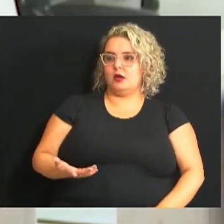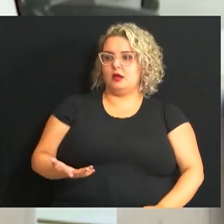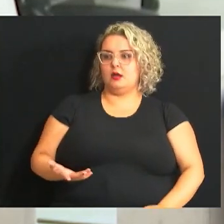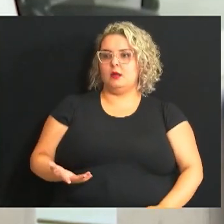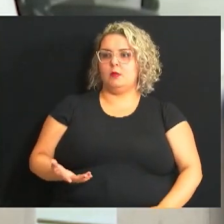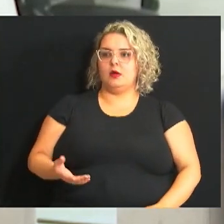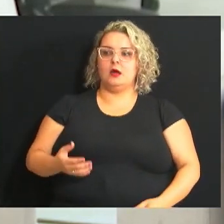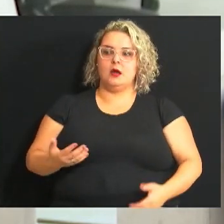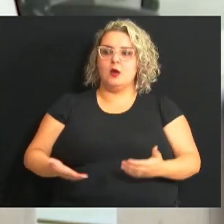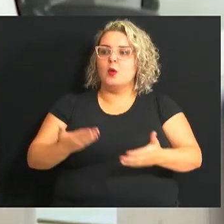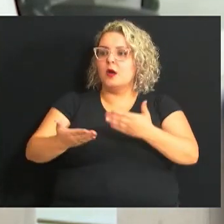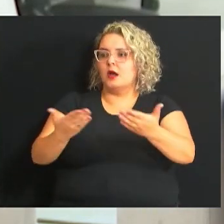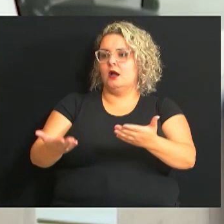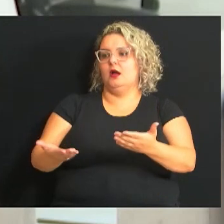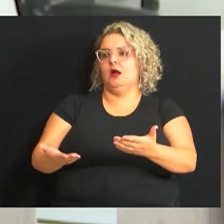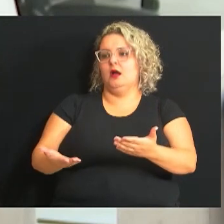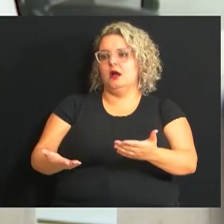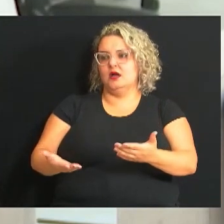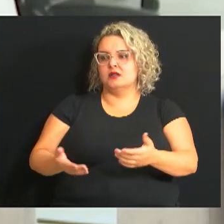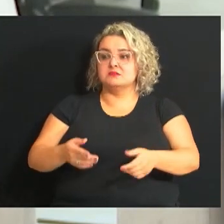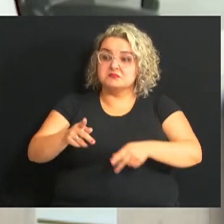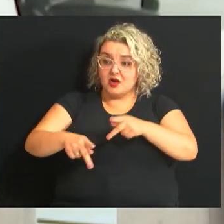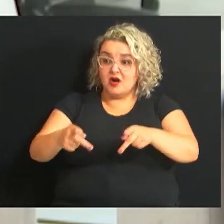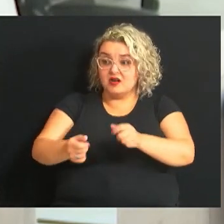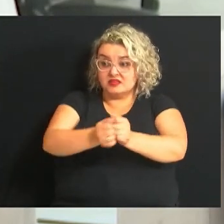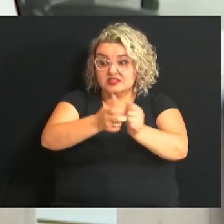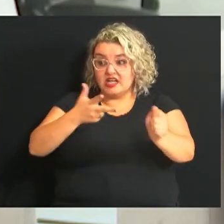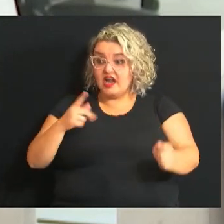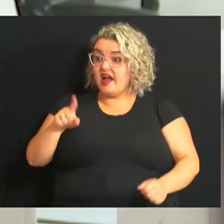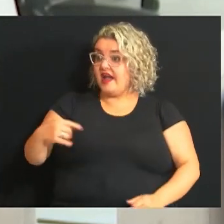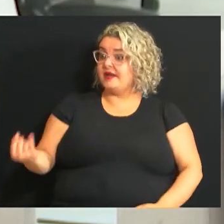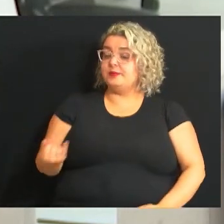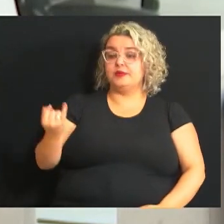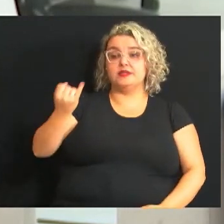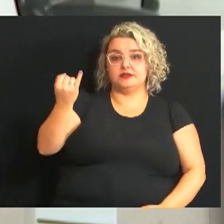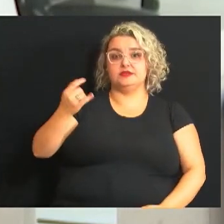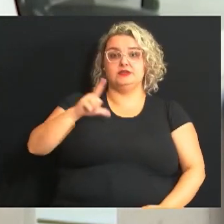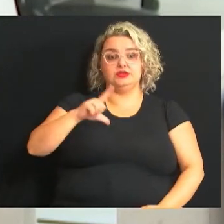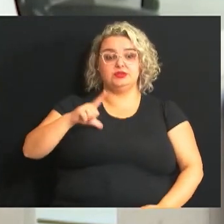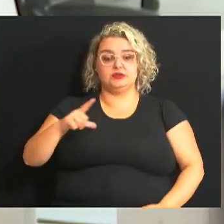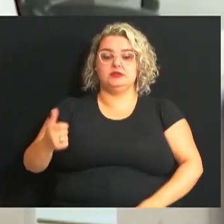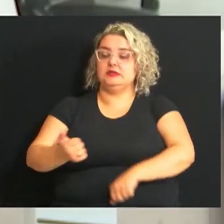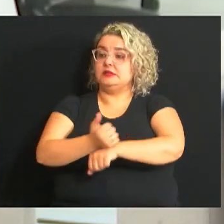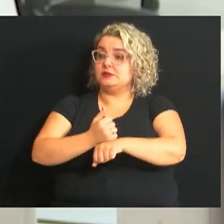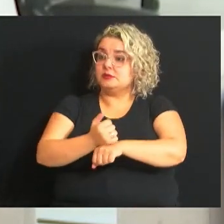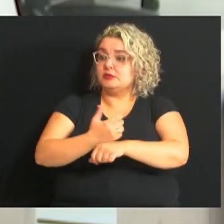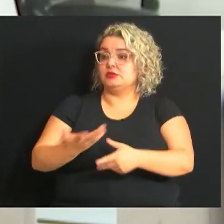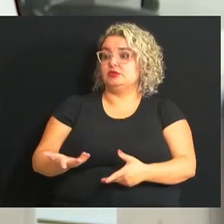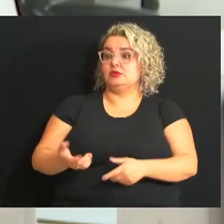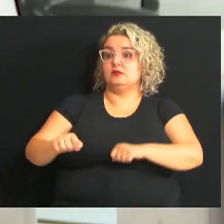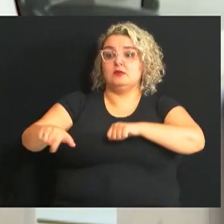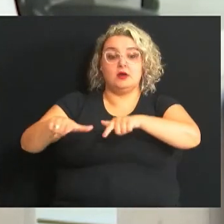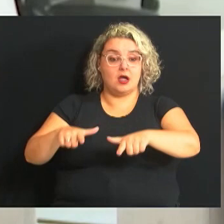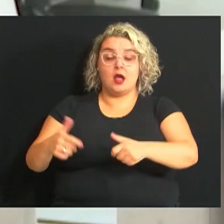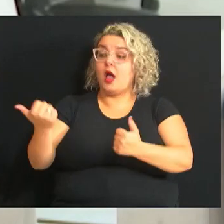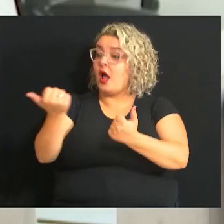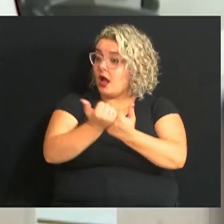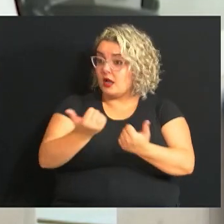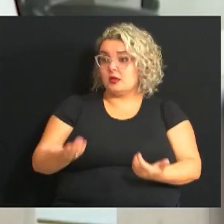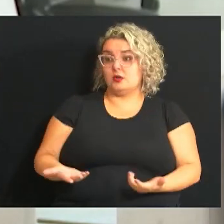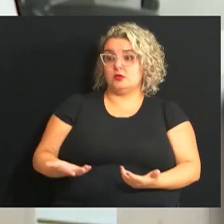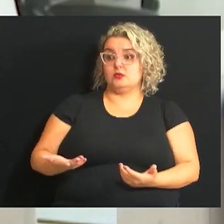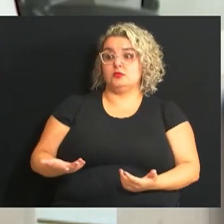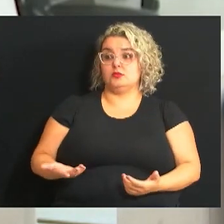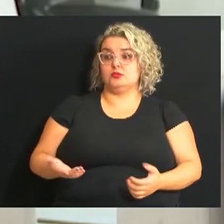para a população indígena. É fundamental termos esses profissionais formados, porque eles vão ocupar cargos e funções na